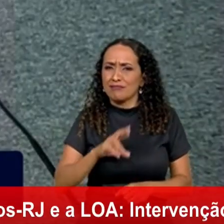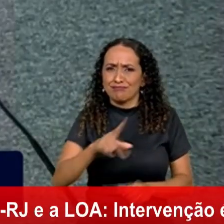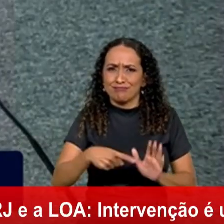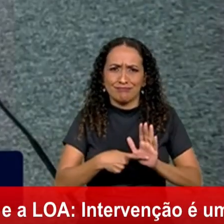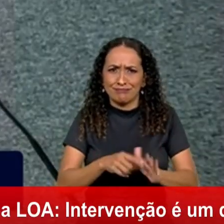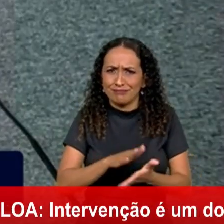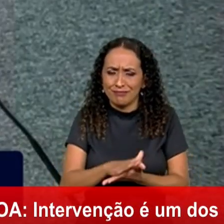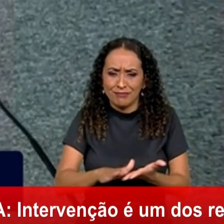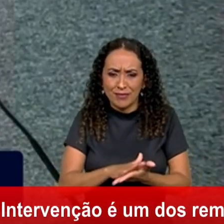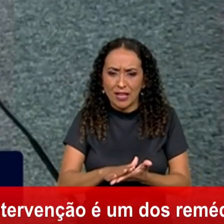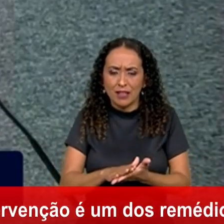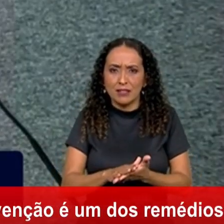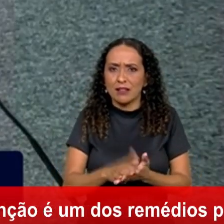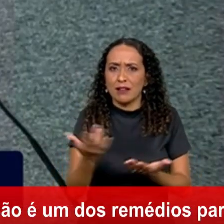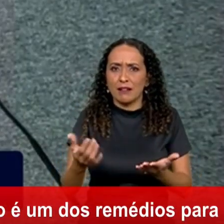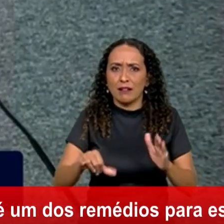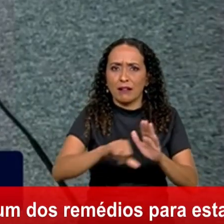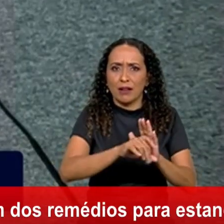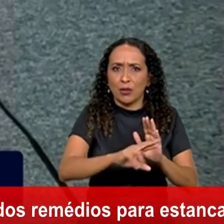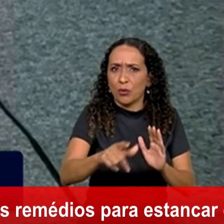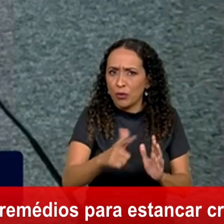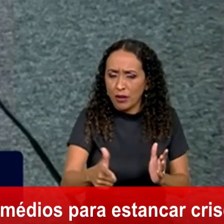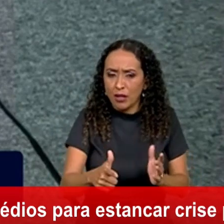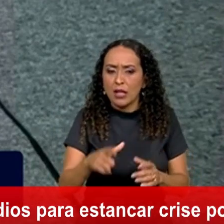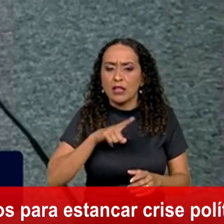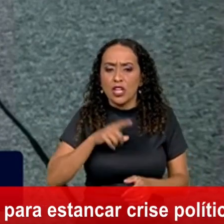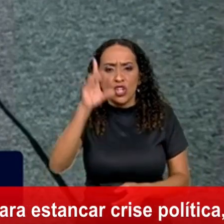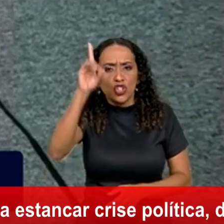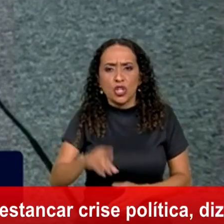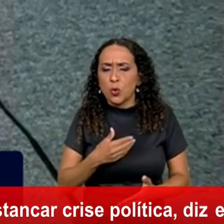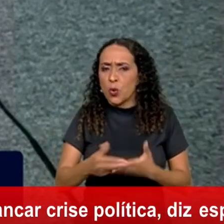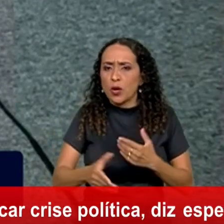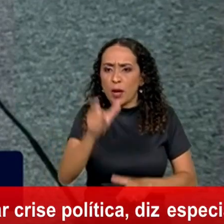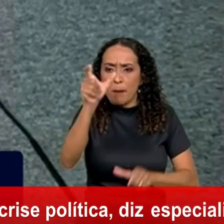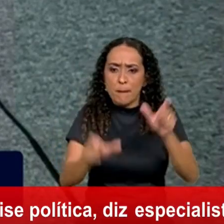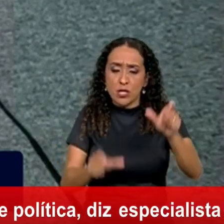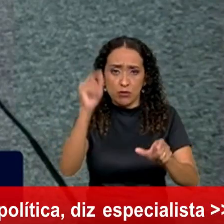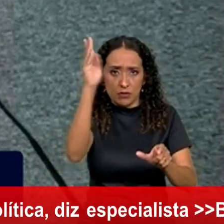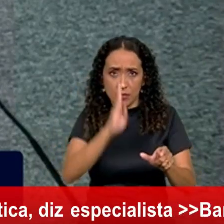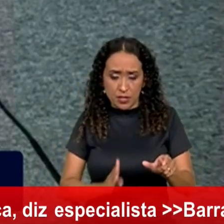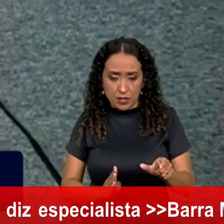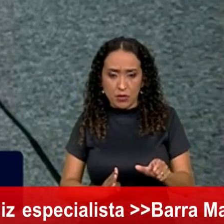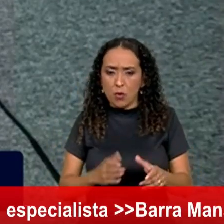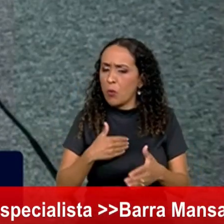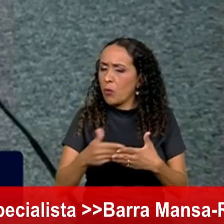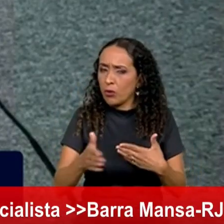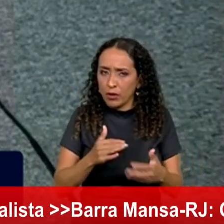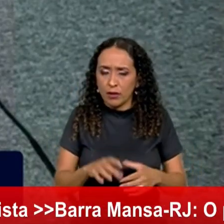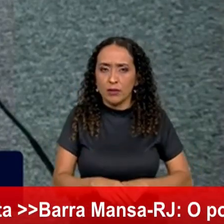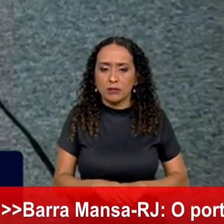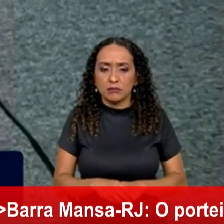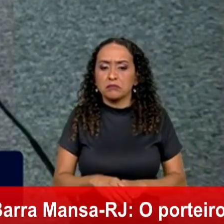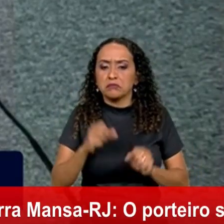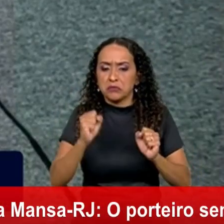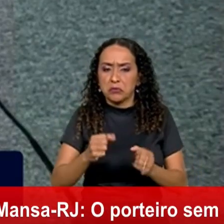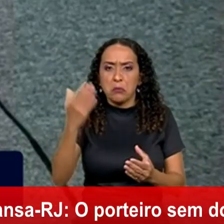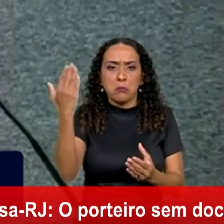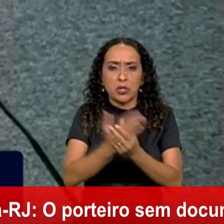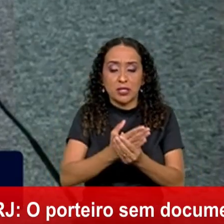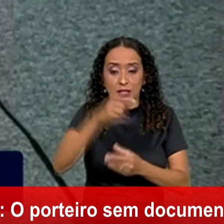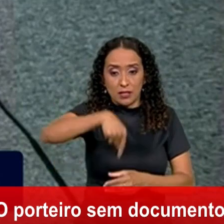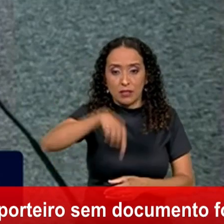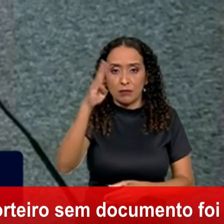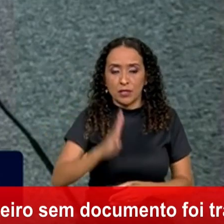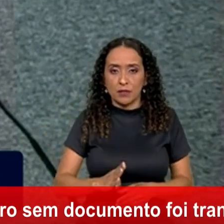que essa validação iria contra o Código Penal brasileiro e que o Tratado de Cooperação entre o Brasil e a